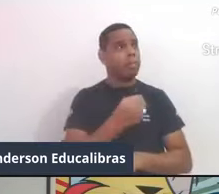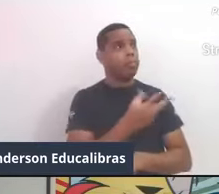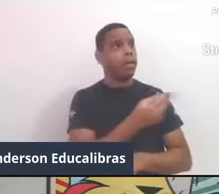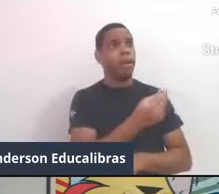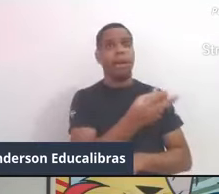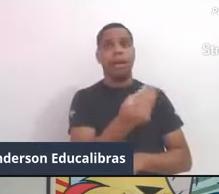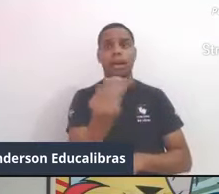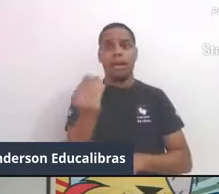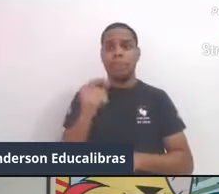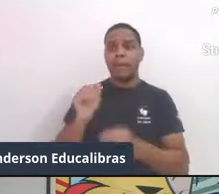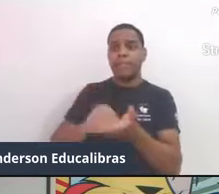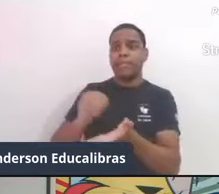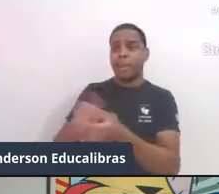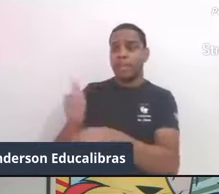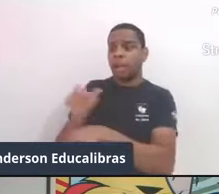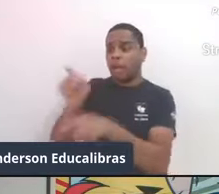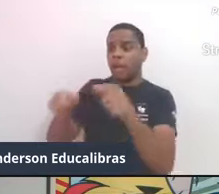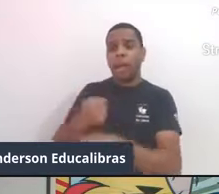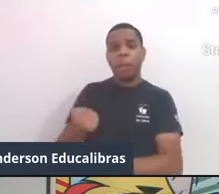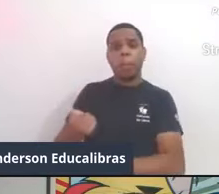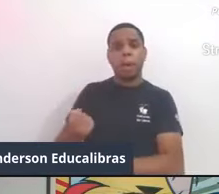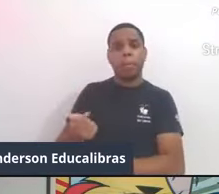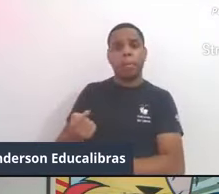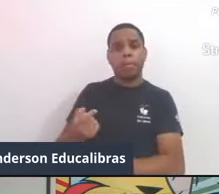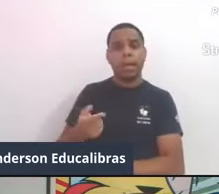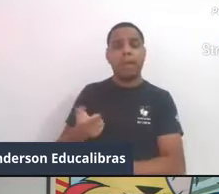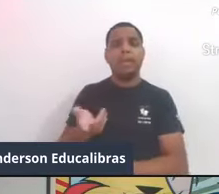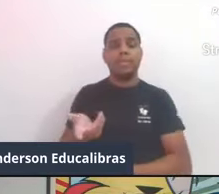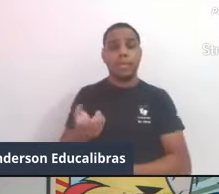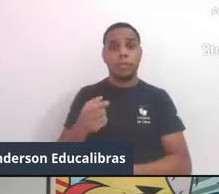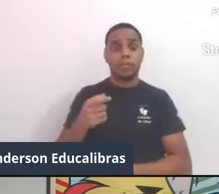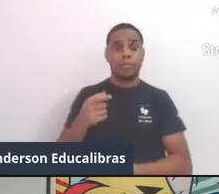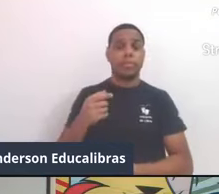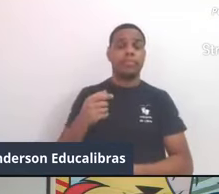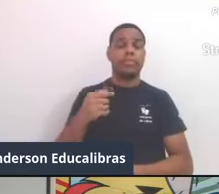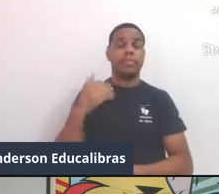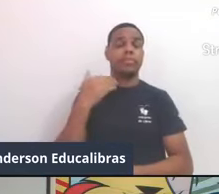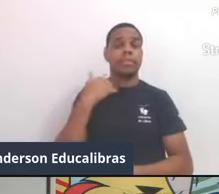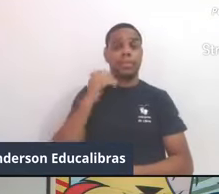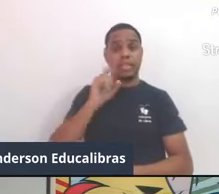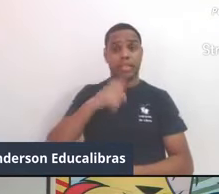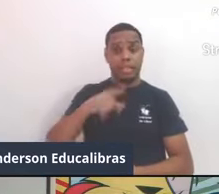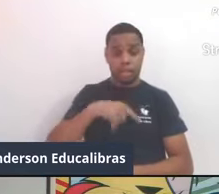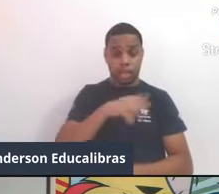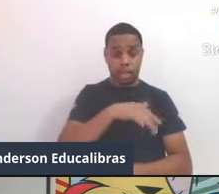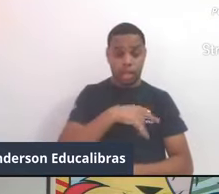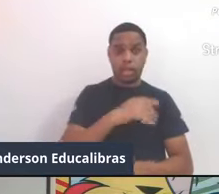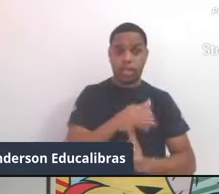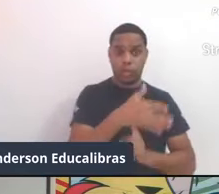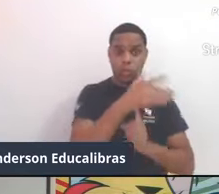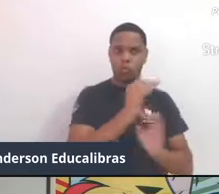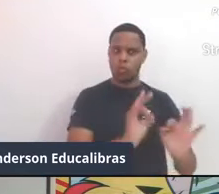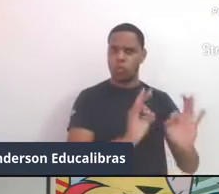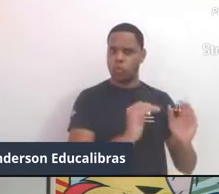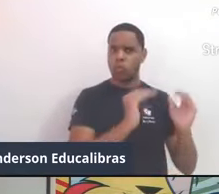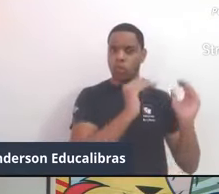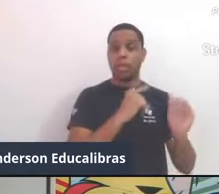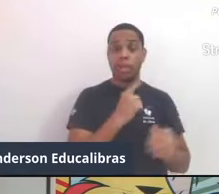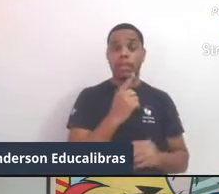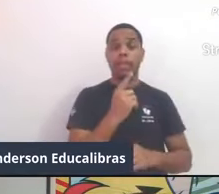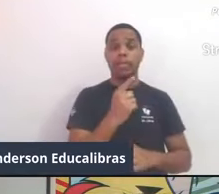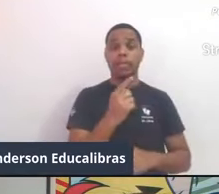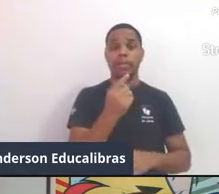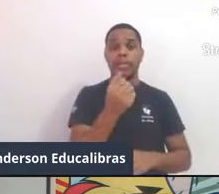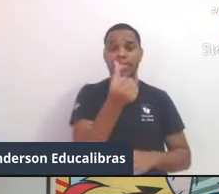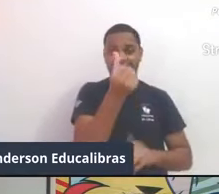próprio Itaú, para você ter uma ideia, que a gente tem uma área de tecnologia bem robusta. A gente tinha, no primeiro semestre desse